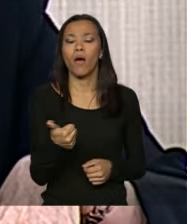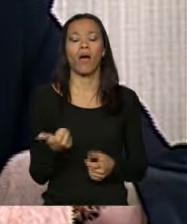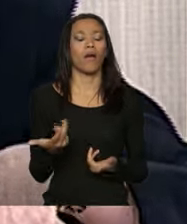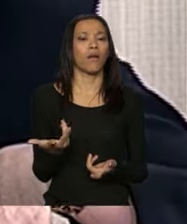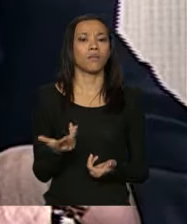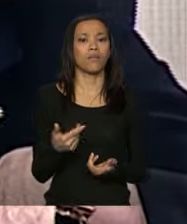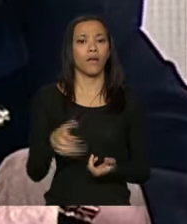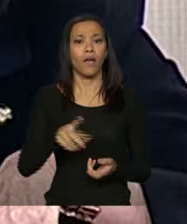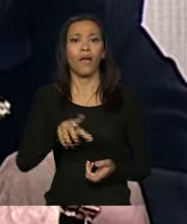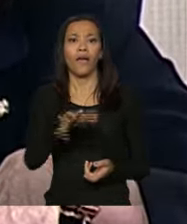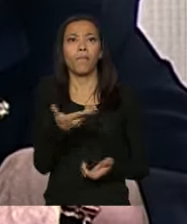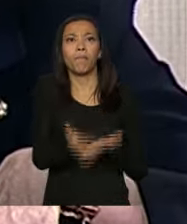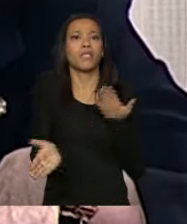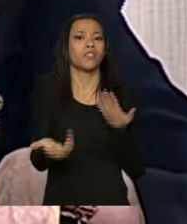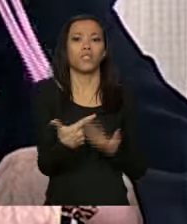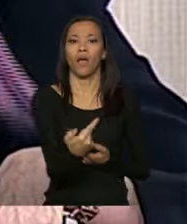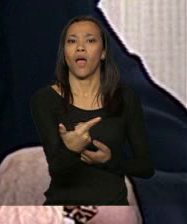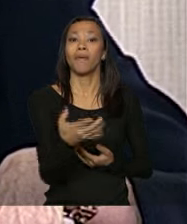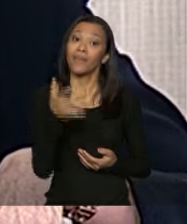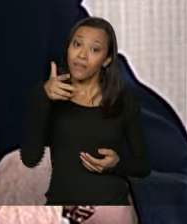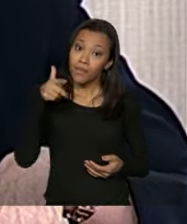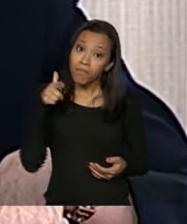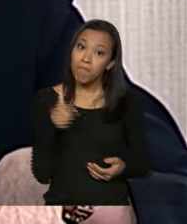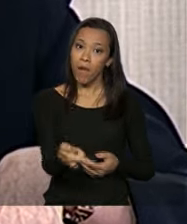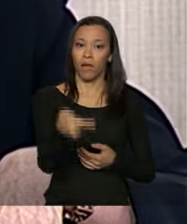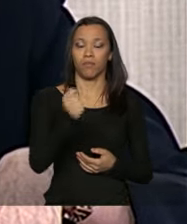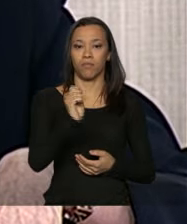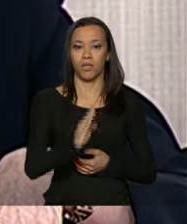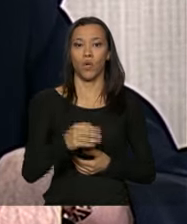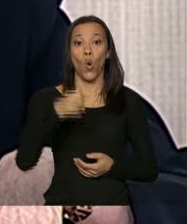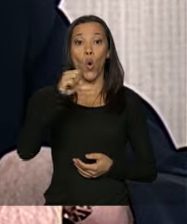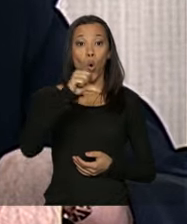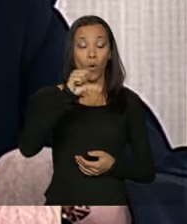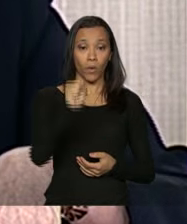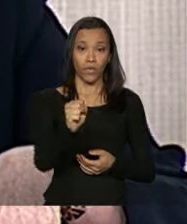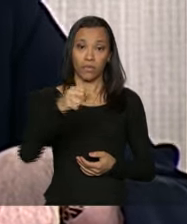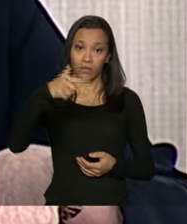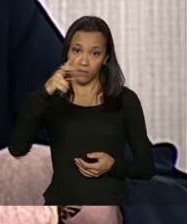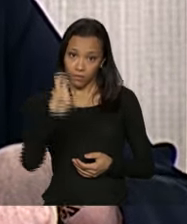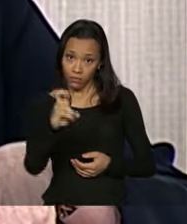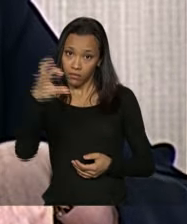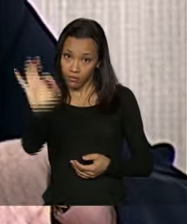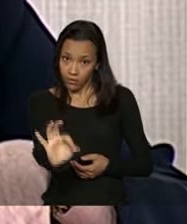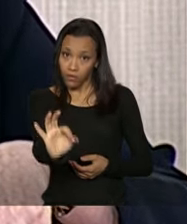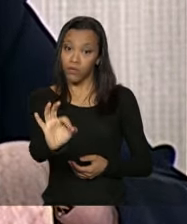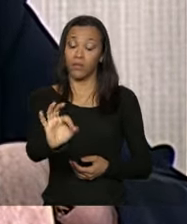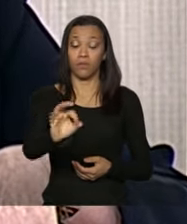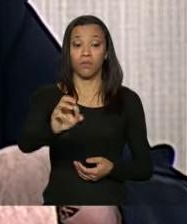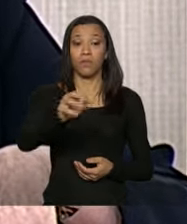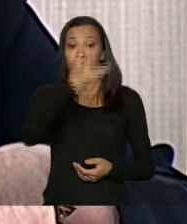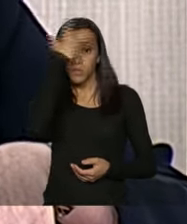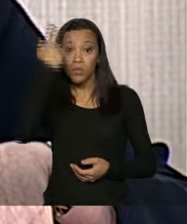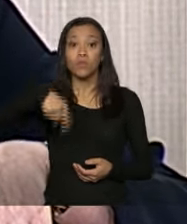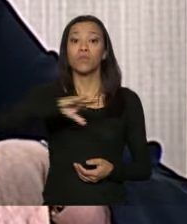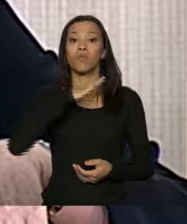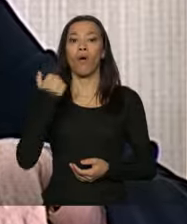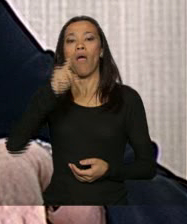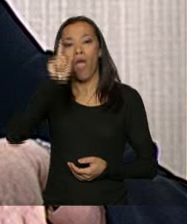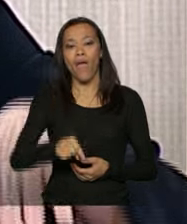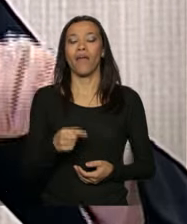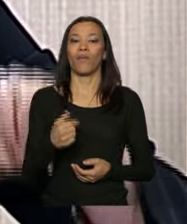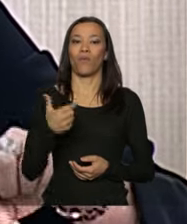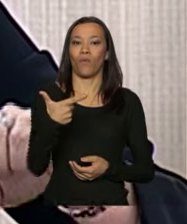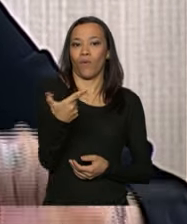roubada, é a arma extraviada que mata no país. 85% das mortes por arma de fogo são com